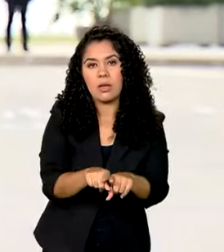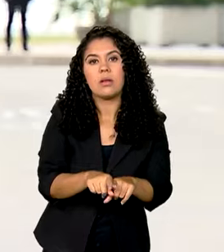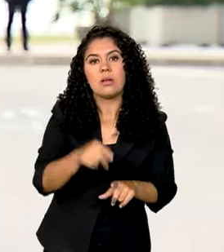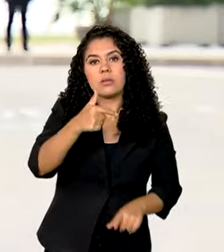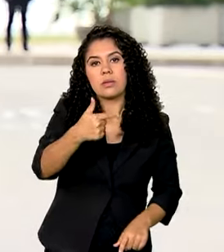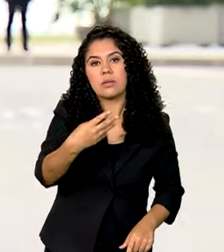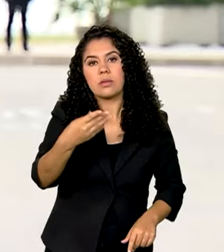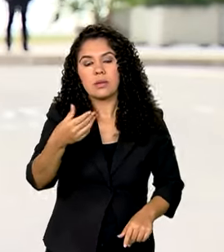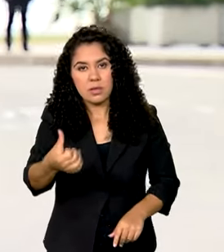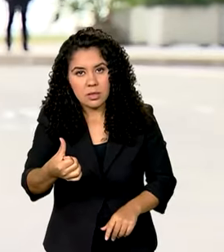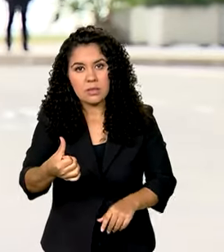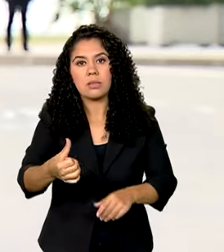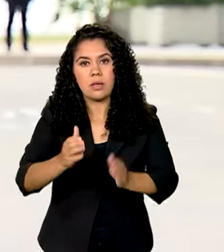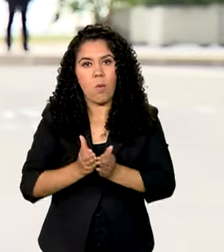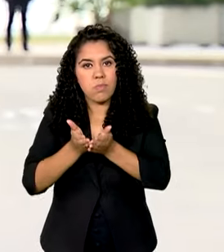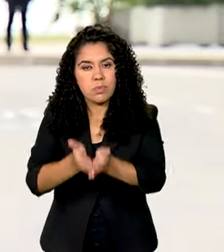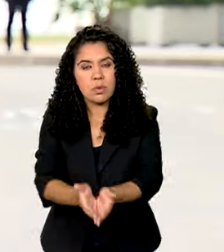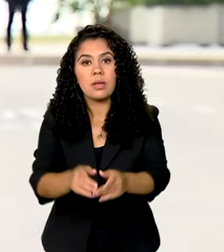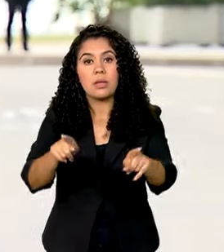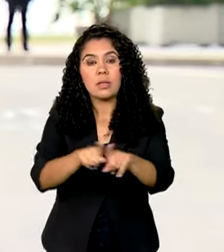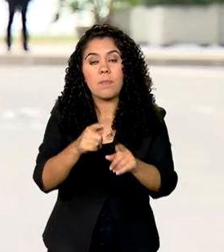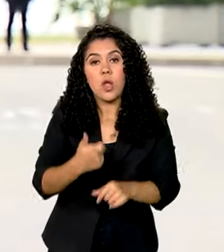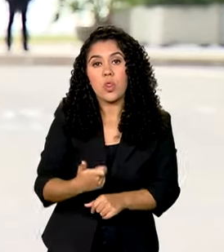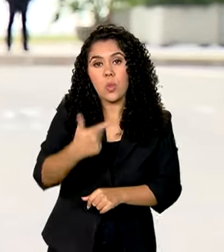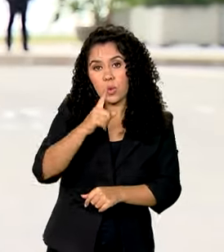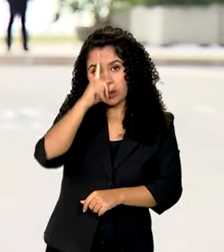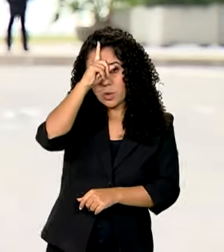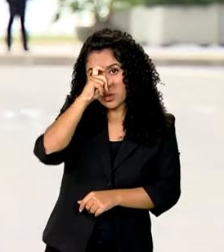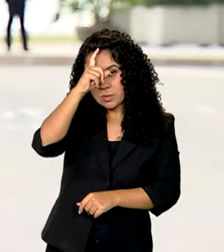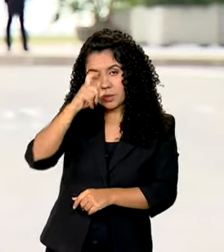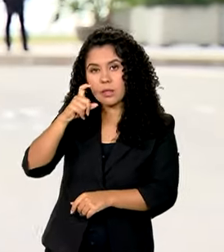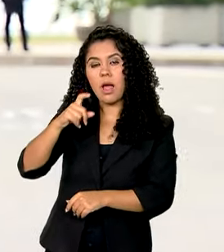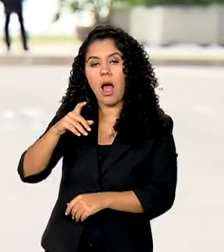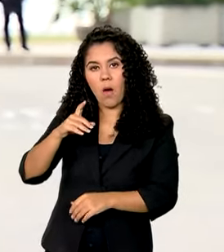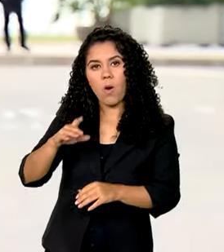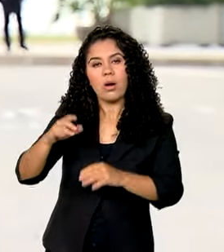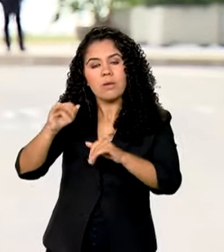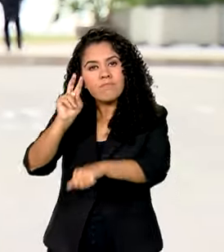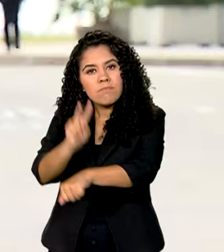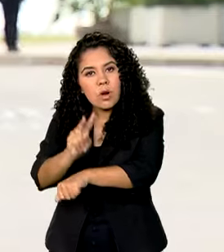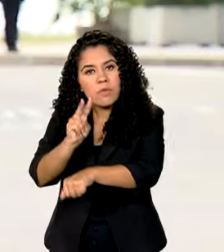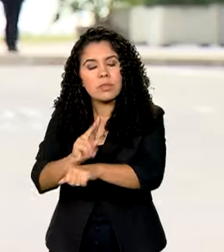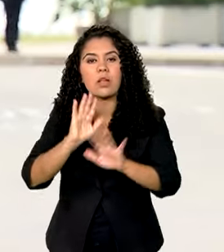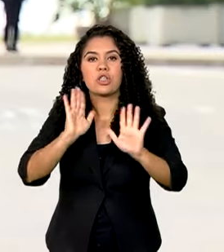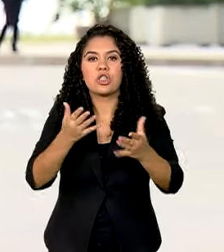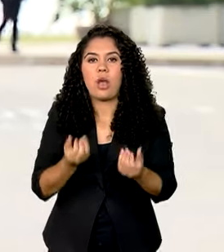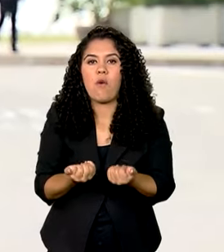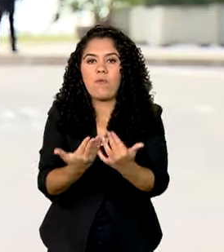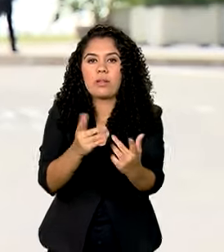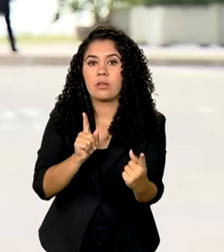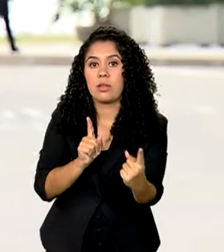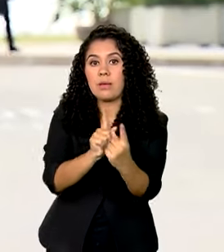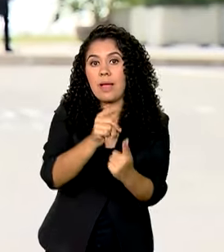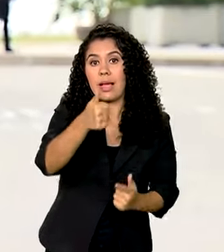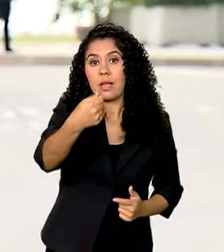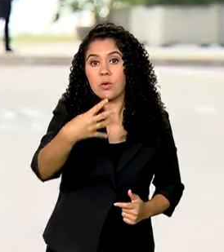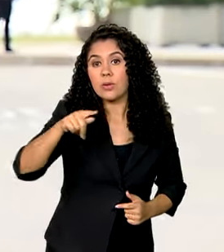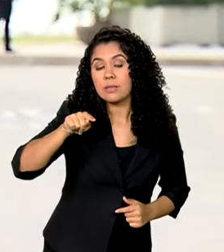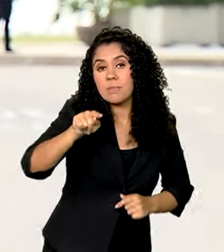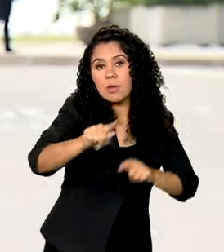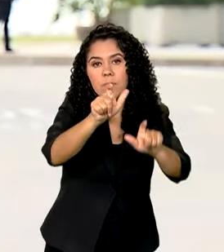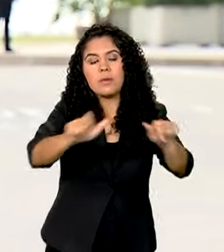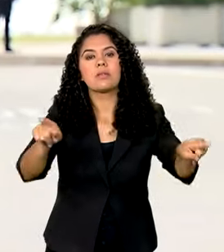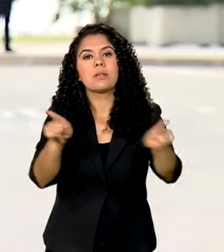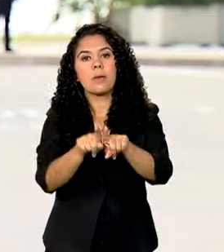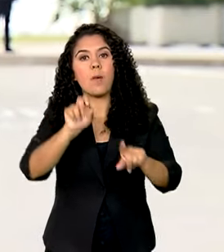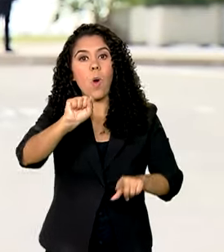hospitais de campanha montados no estado, que atenderam já quase 14 mil pessoas. Bom, 8 milhões de medicamentos